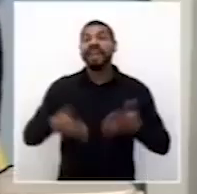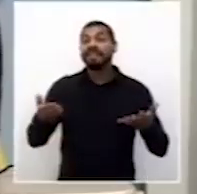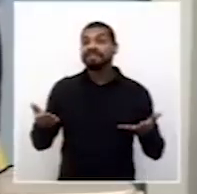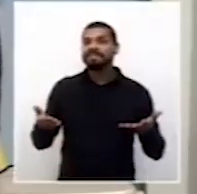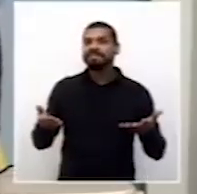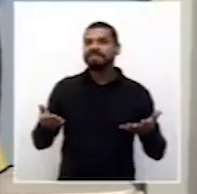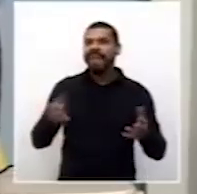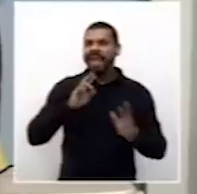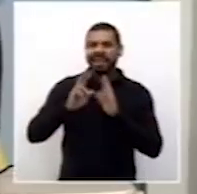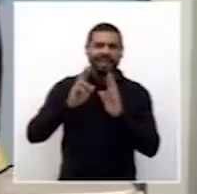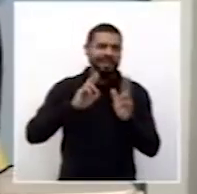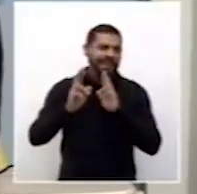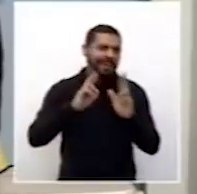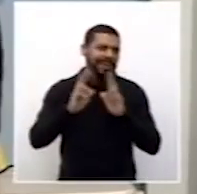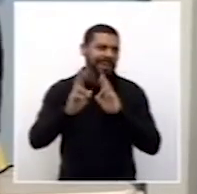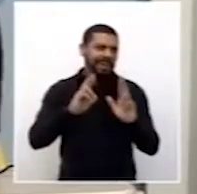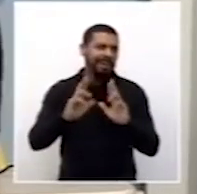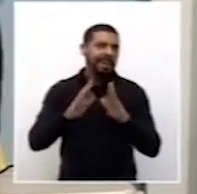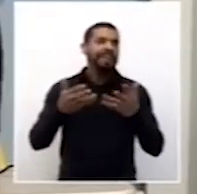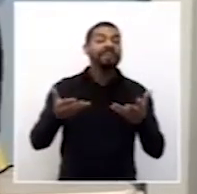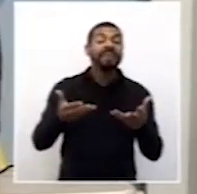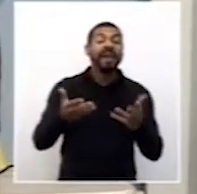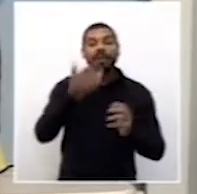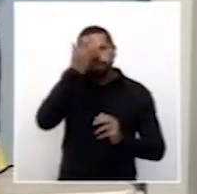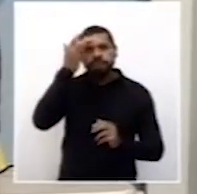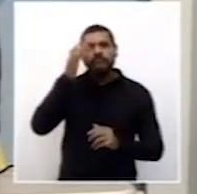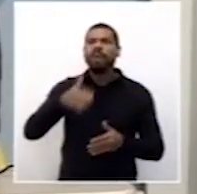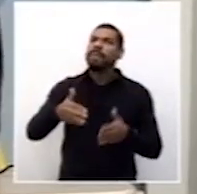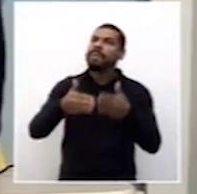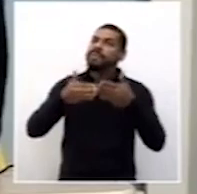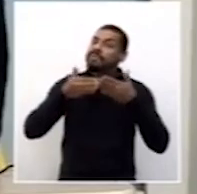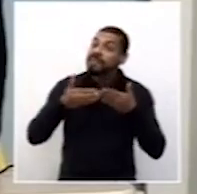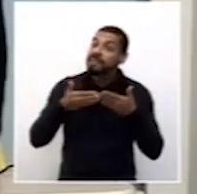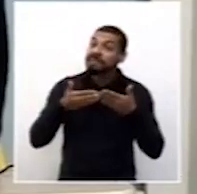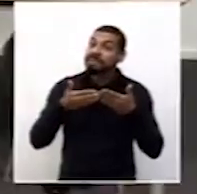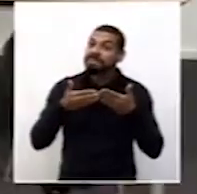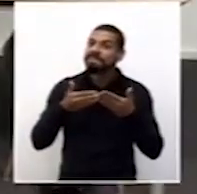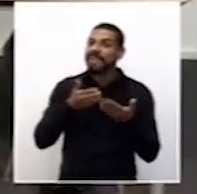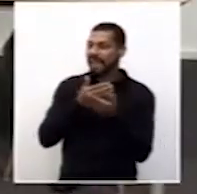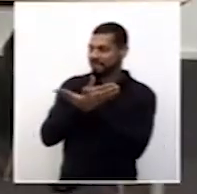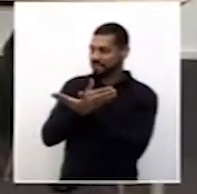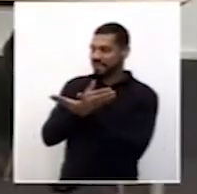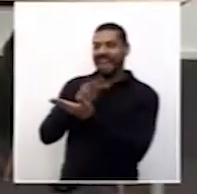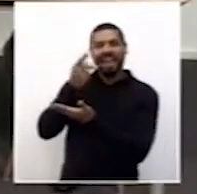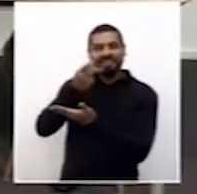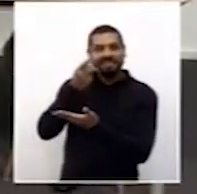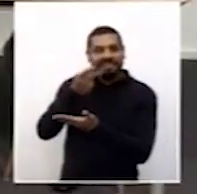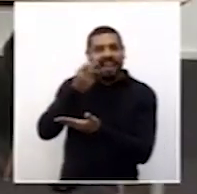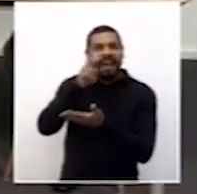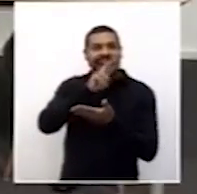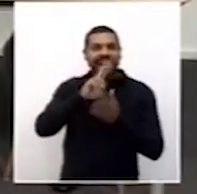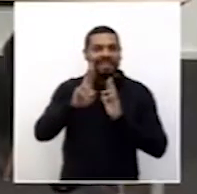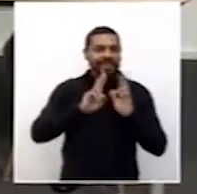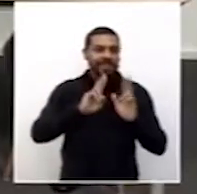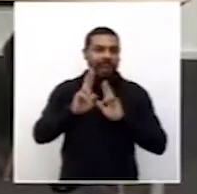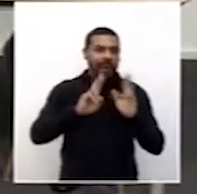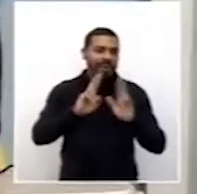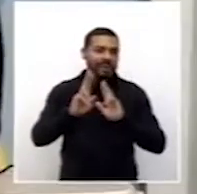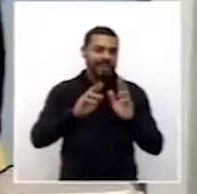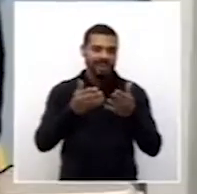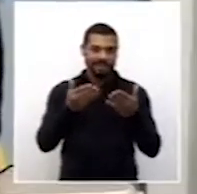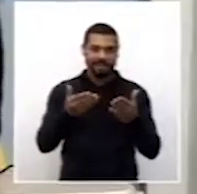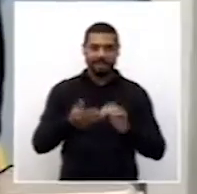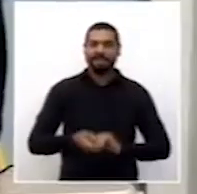aí, muitas respostas, né? E pessoal, por favor, a Juliana irá ler as perguntas de vocês, as respostas